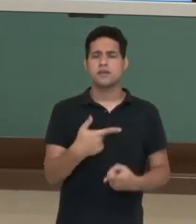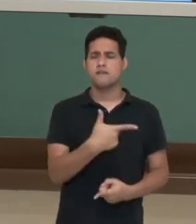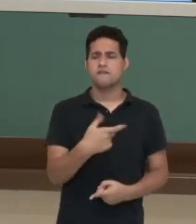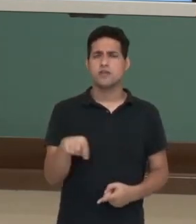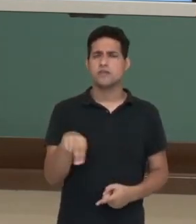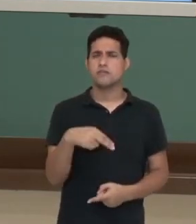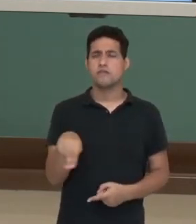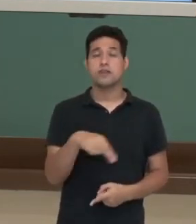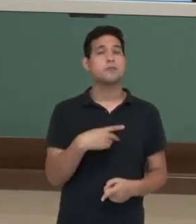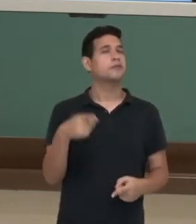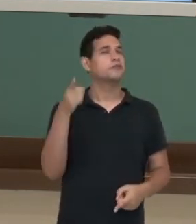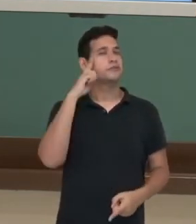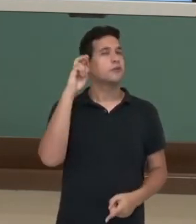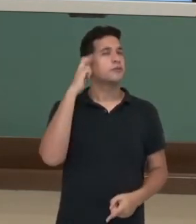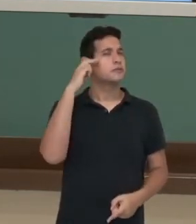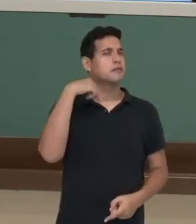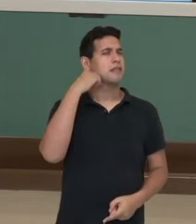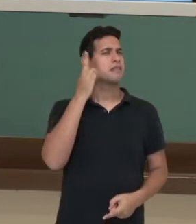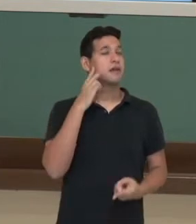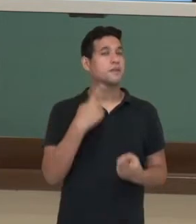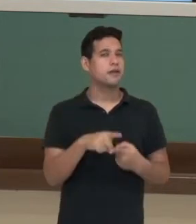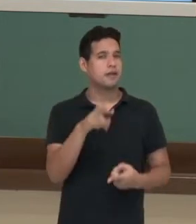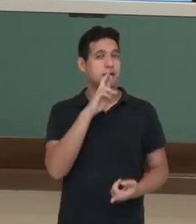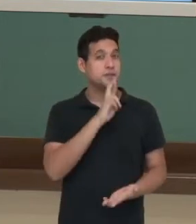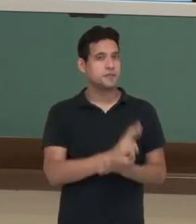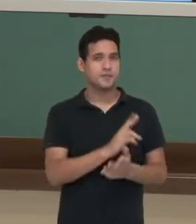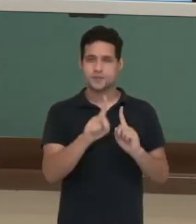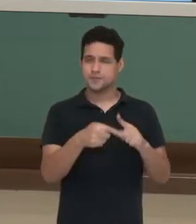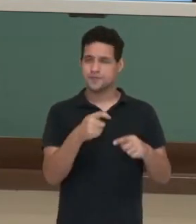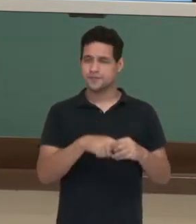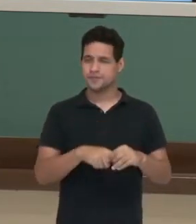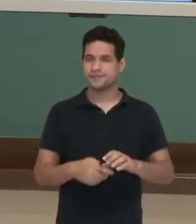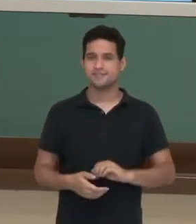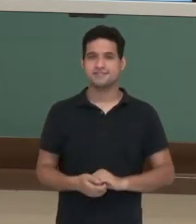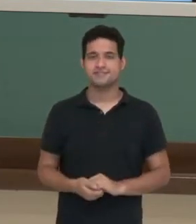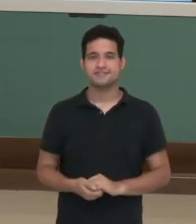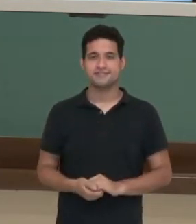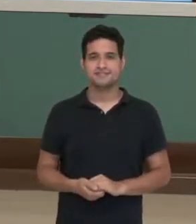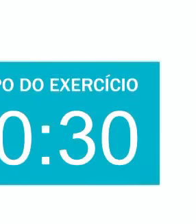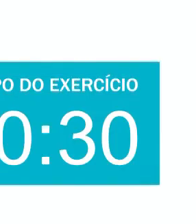o Dia da Consciência Negra, ok? Agora é com vocês, até daqui a pouco.